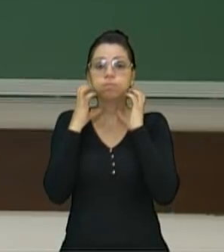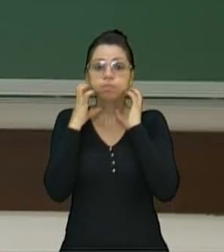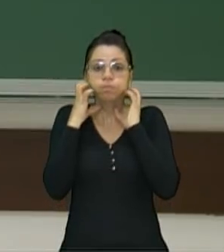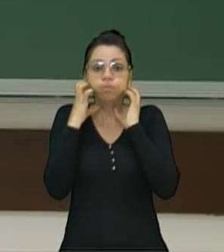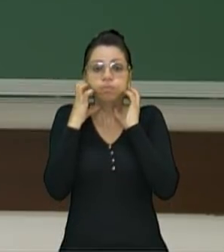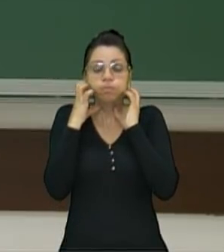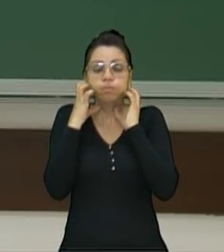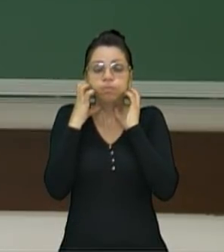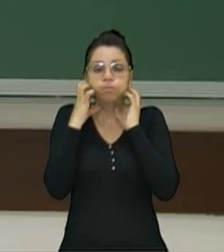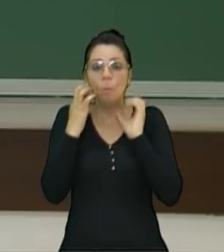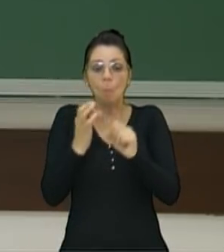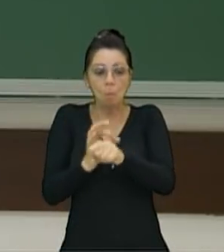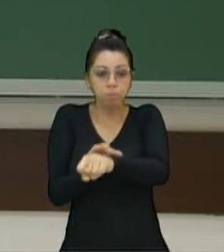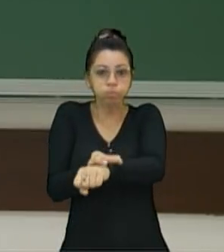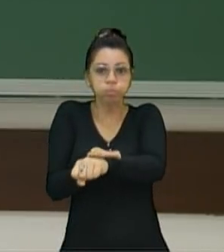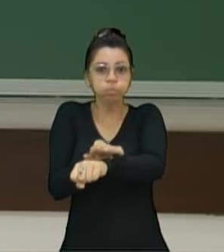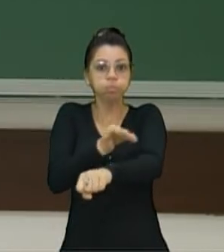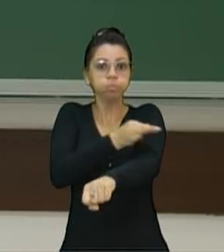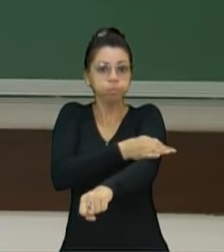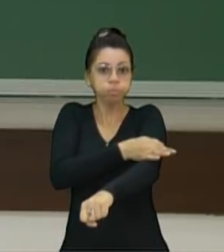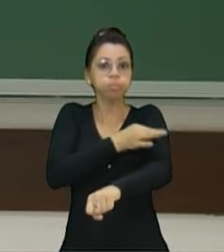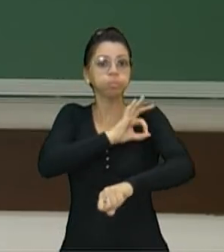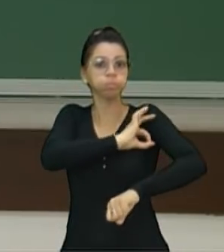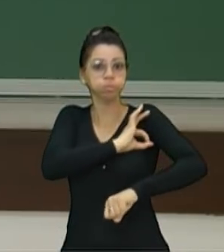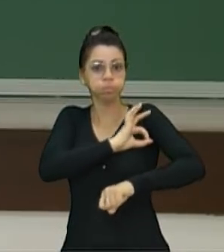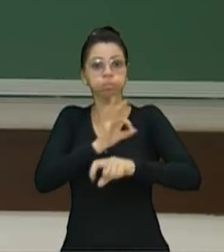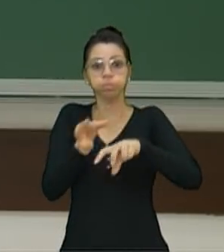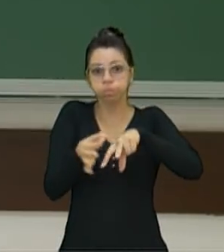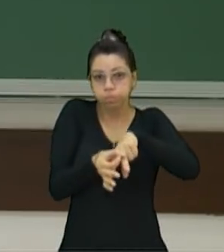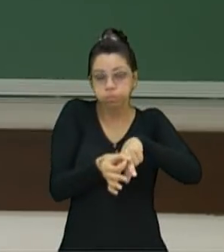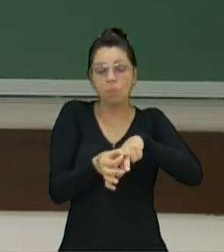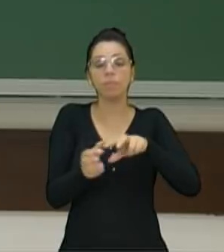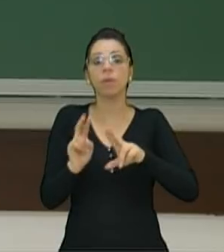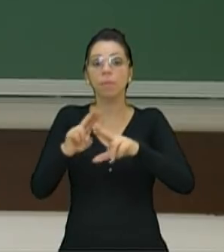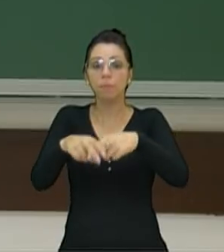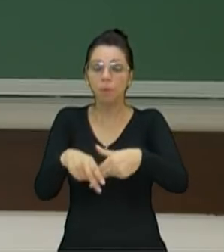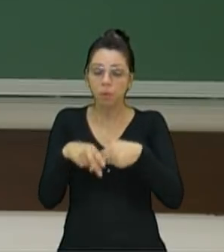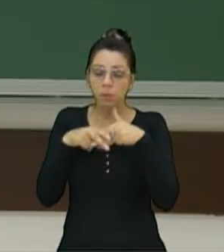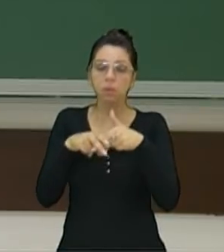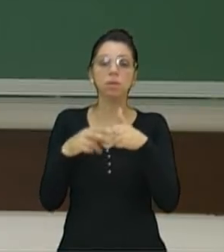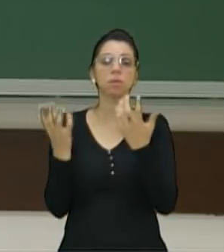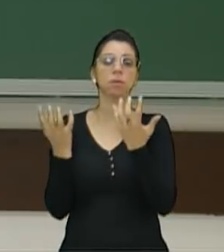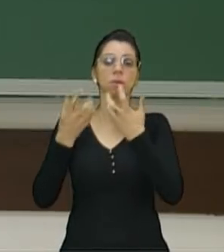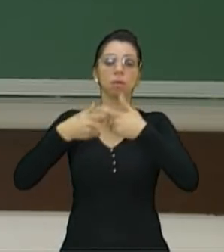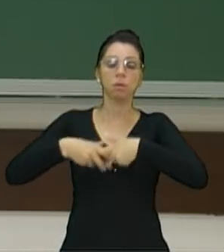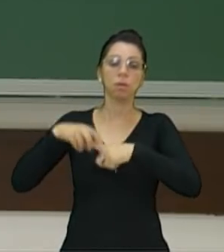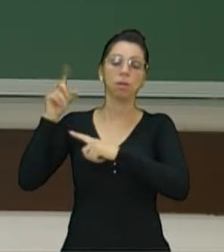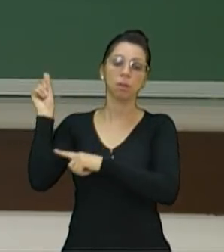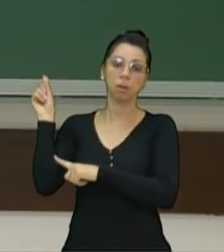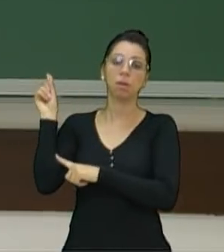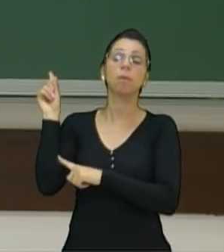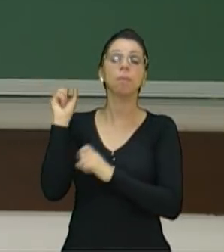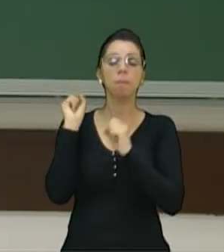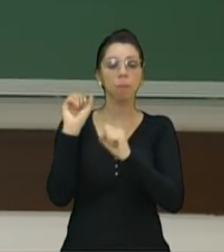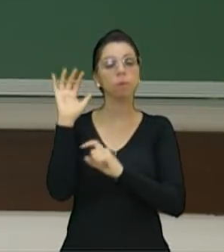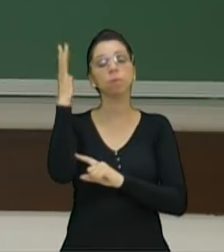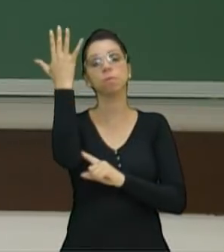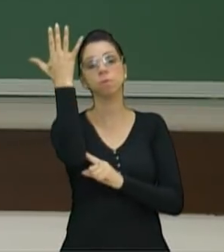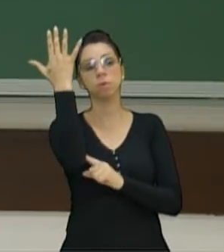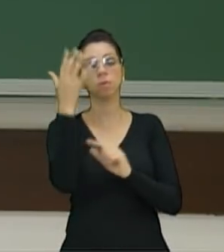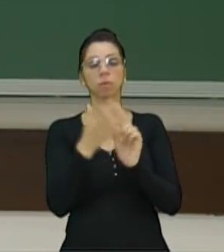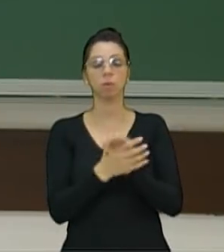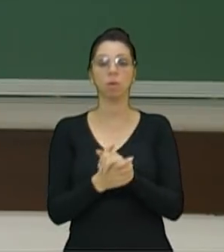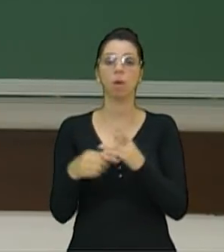volume desses linfonodos. Por isso que esse fenômeno do pescoço pode, né, acontecer, de ficar inchado. por conta